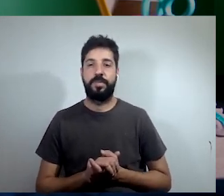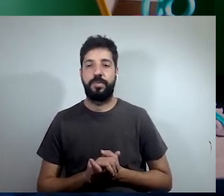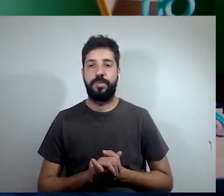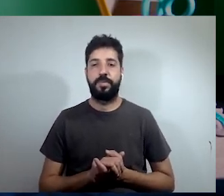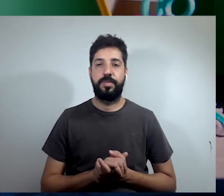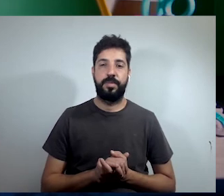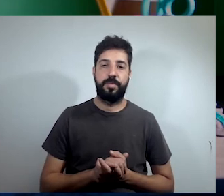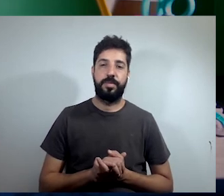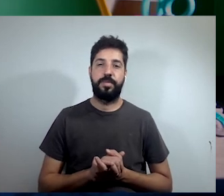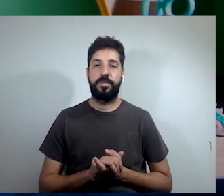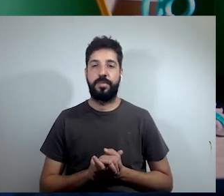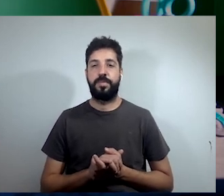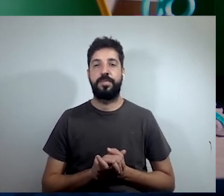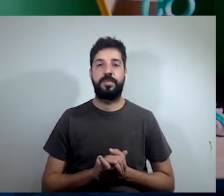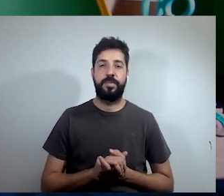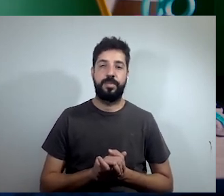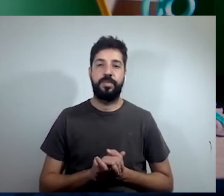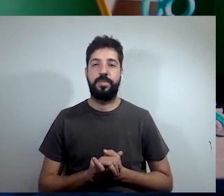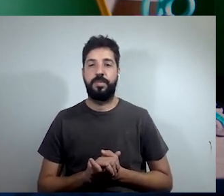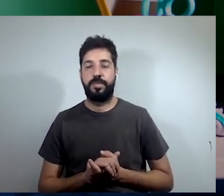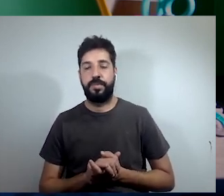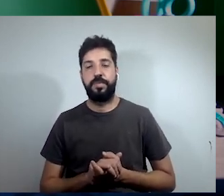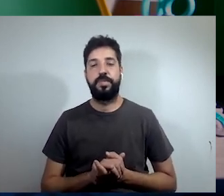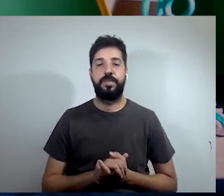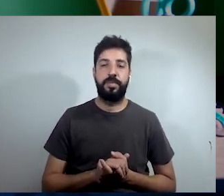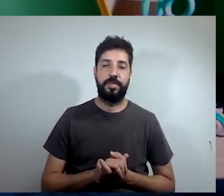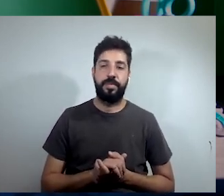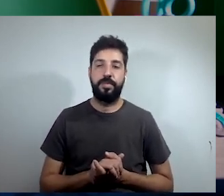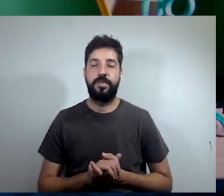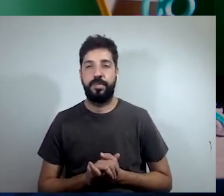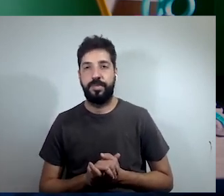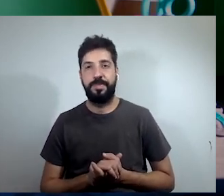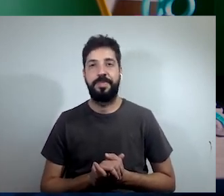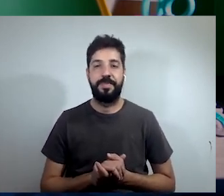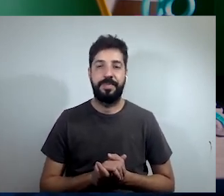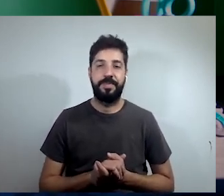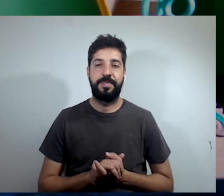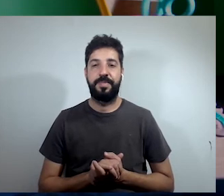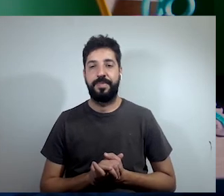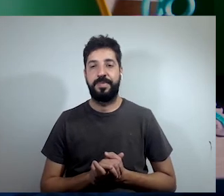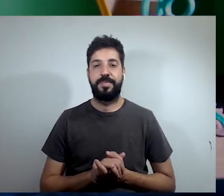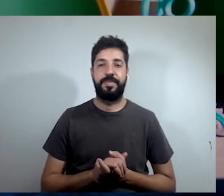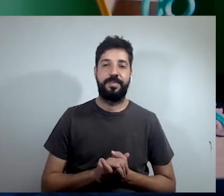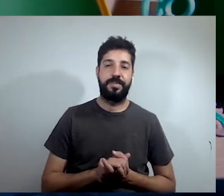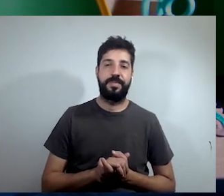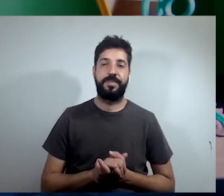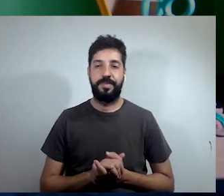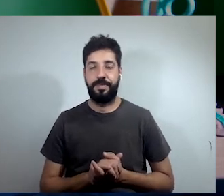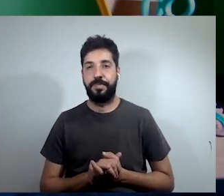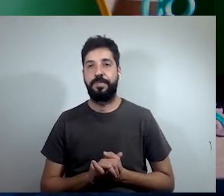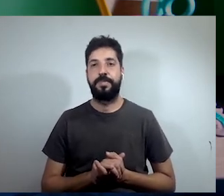tac, ticu tucu tac, ticu tucu tac, ticu tucu tac, ticu tucu tac, ticu tucu tac,